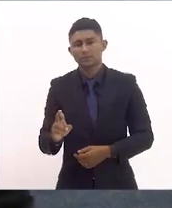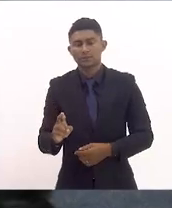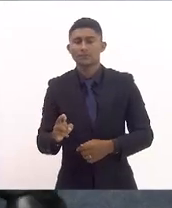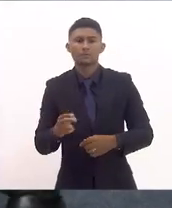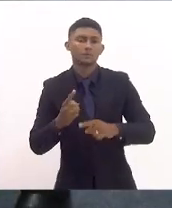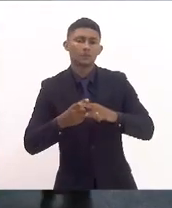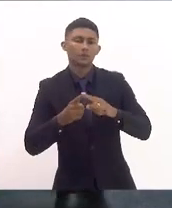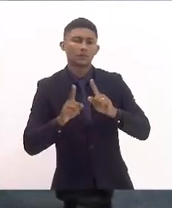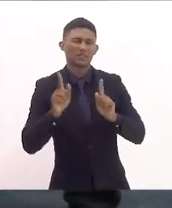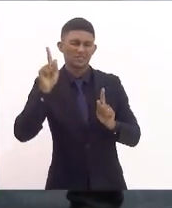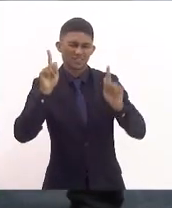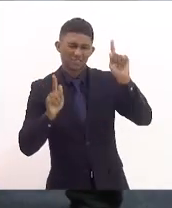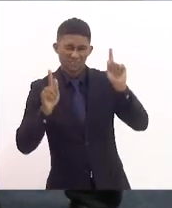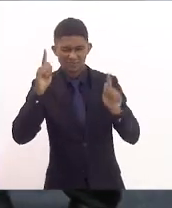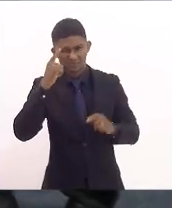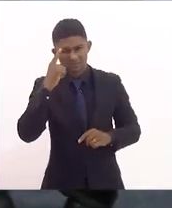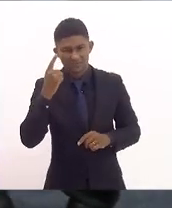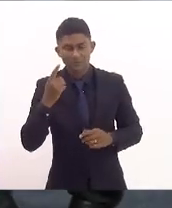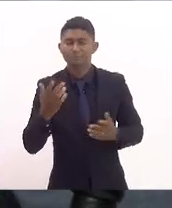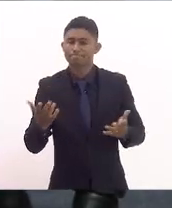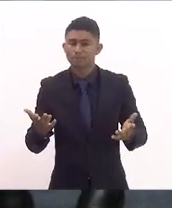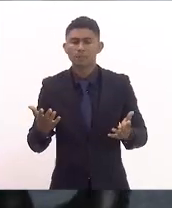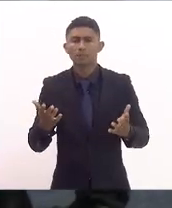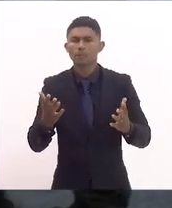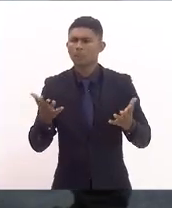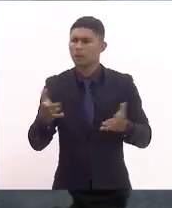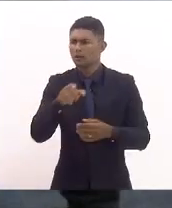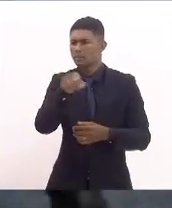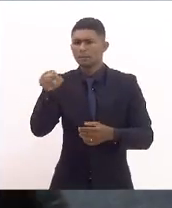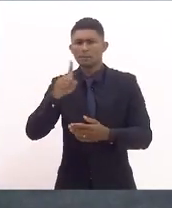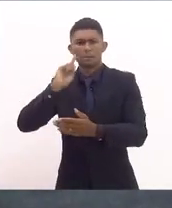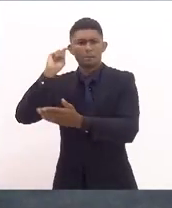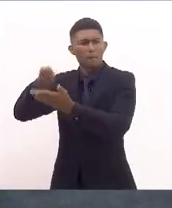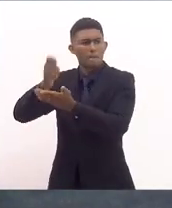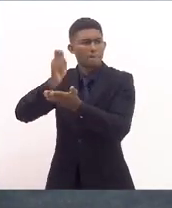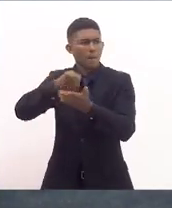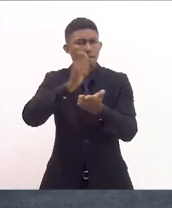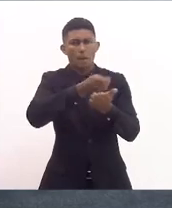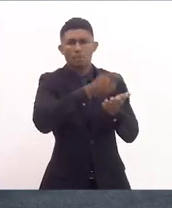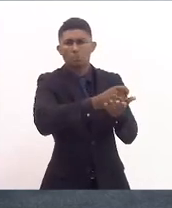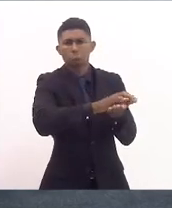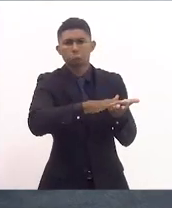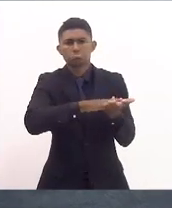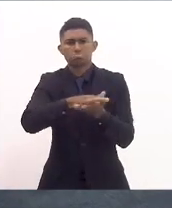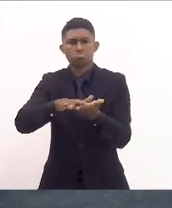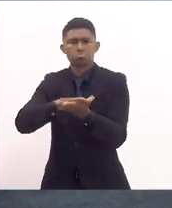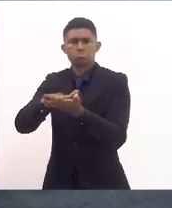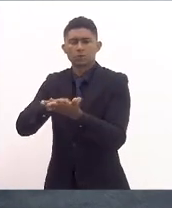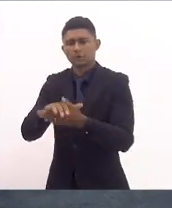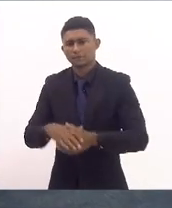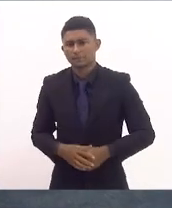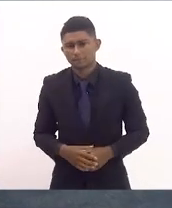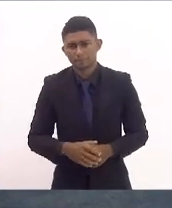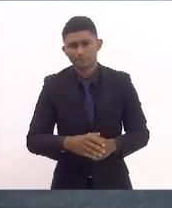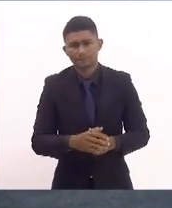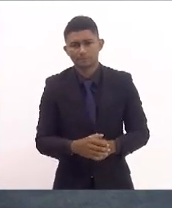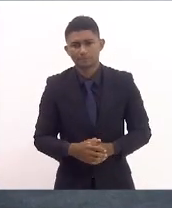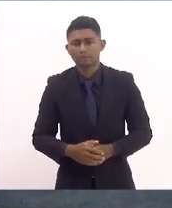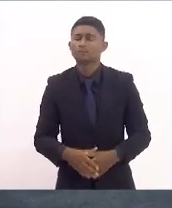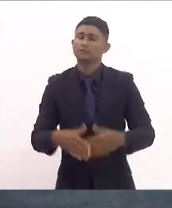licitação que foi um Pregão Eletrônico e agora não paga aos seus funcionários tão